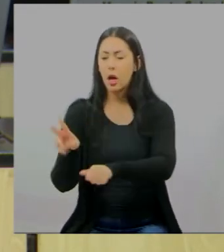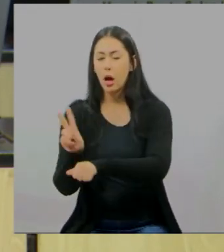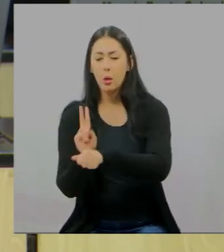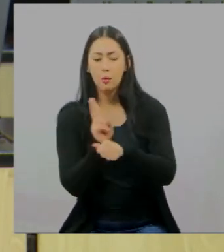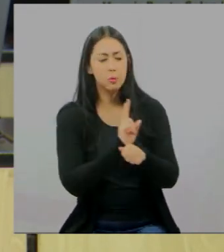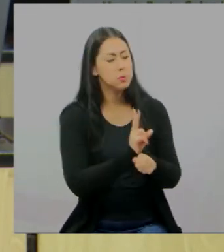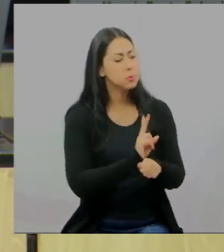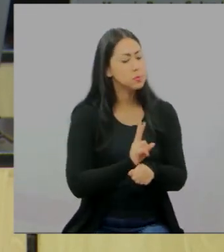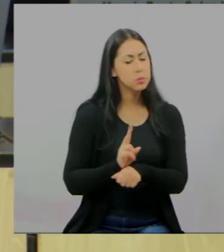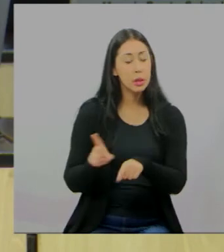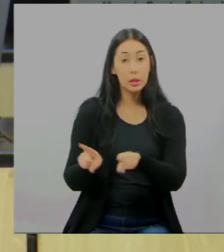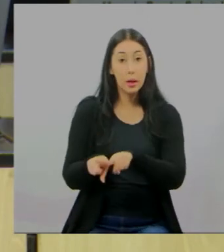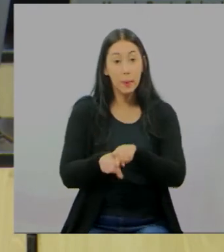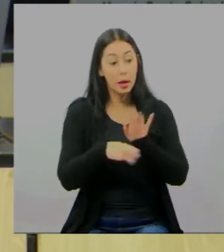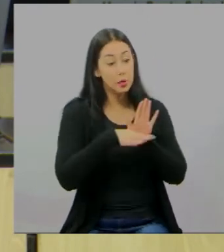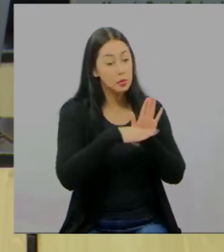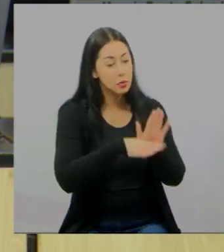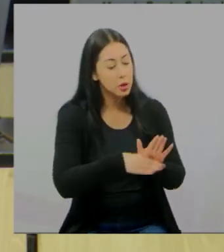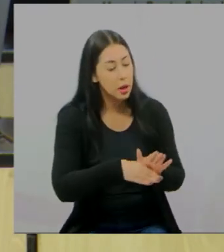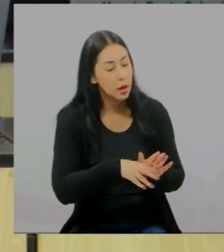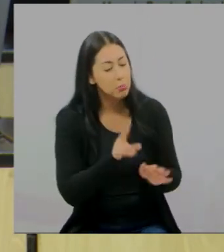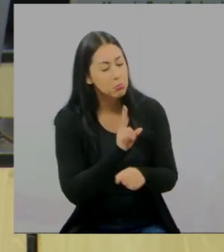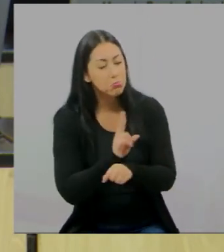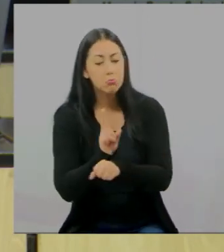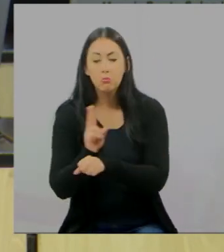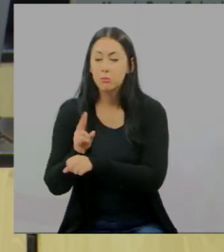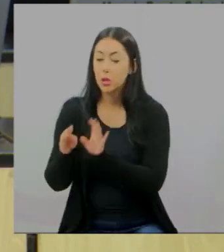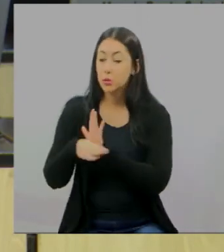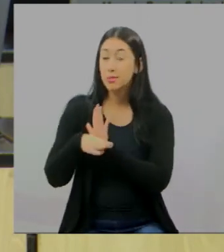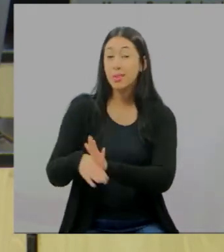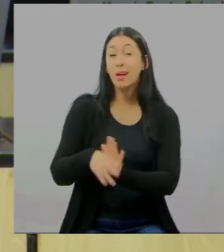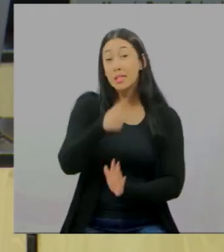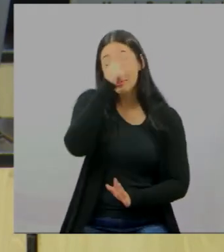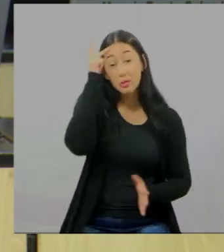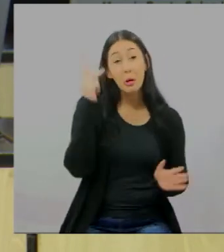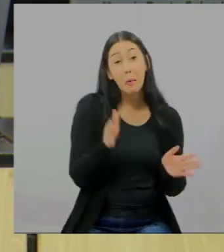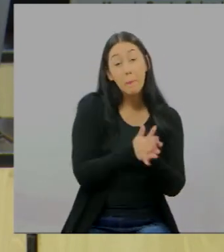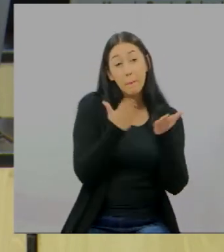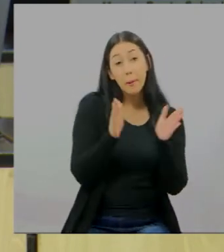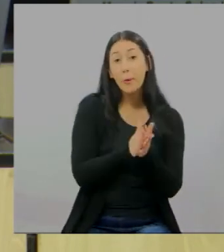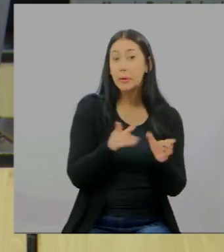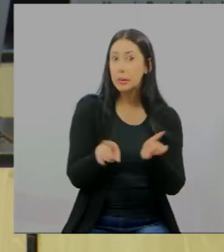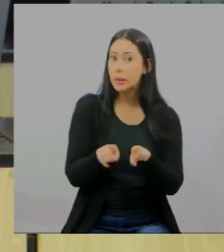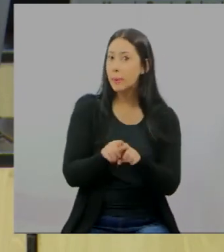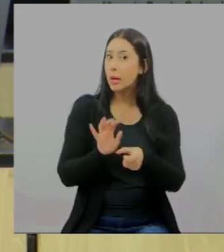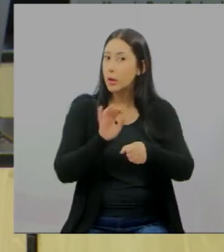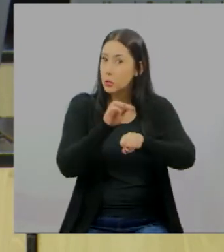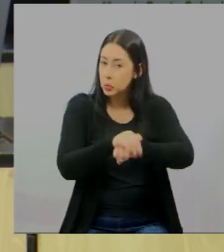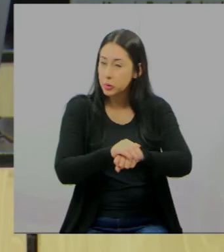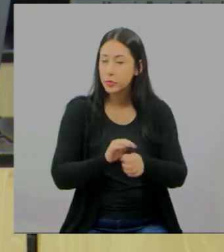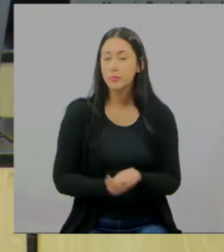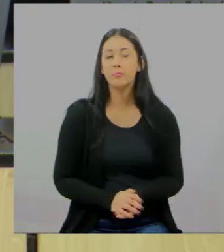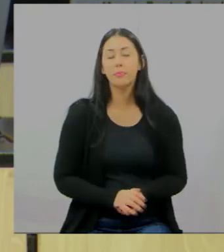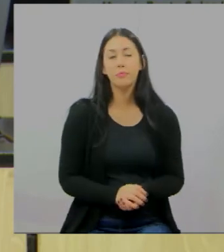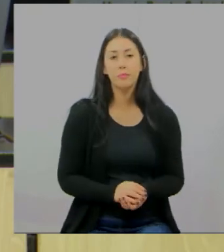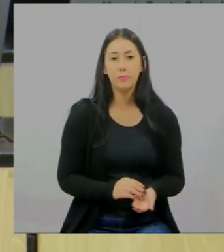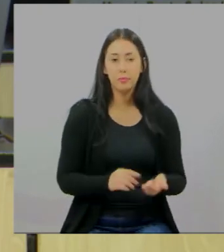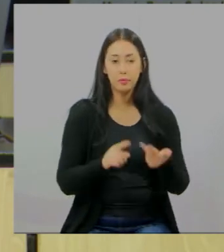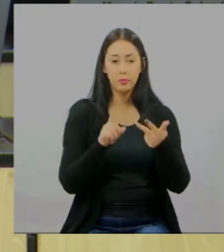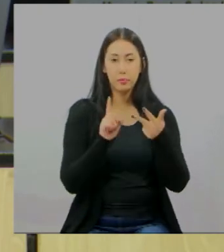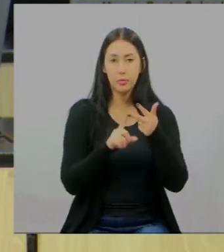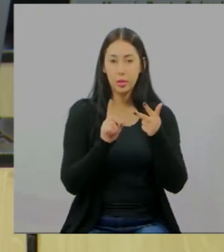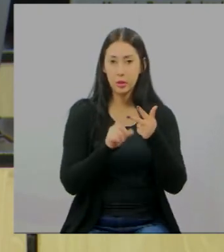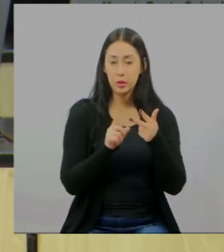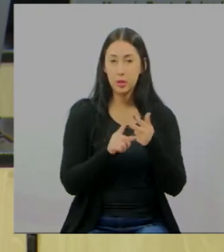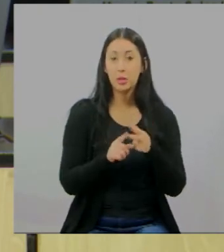e o consultório de rua para vigilância a esse público vulnerável no período noturno. Terceiro, no que diz respeito à